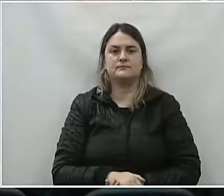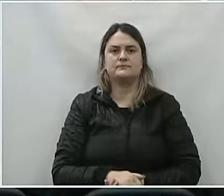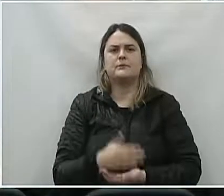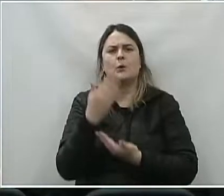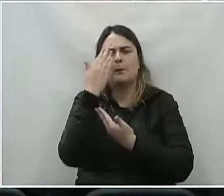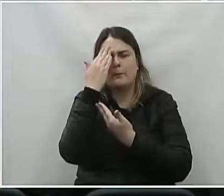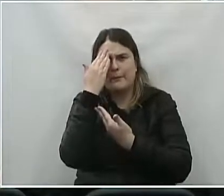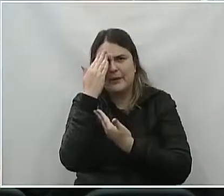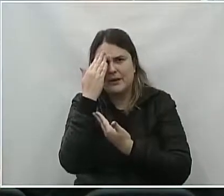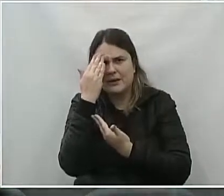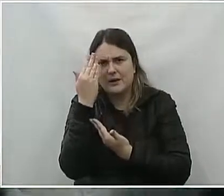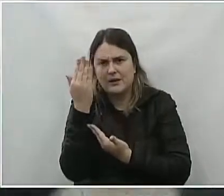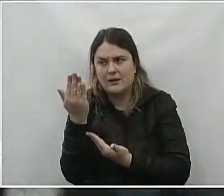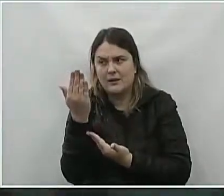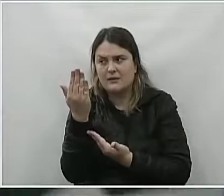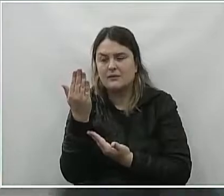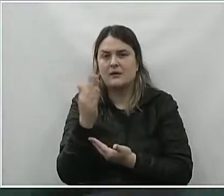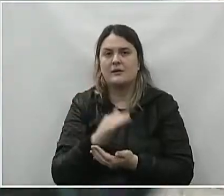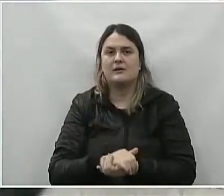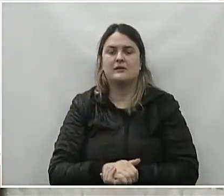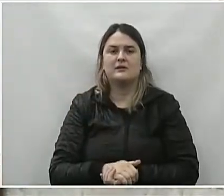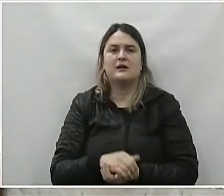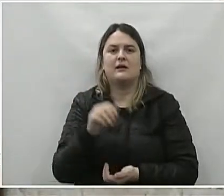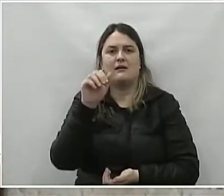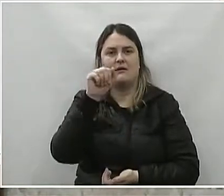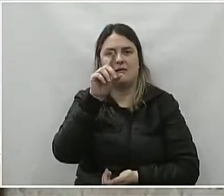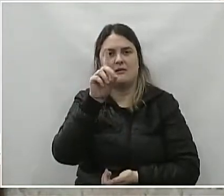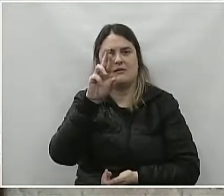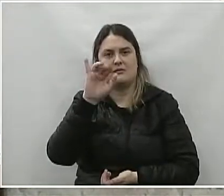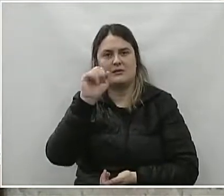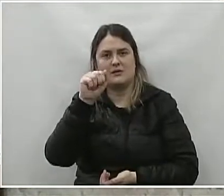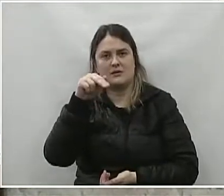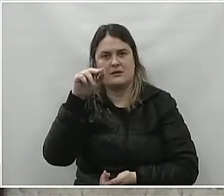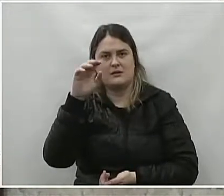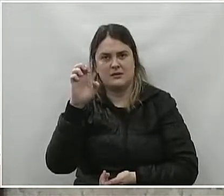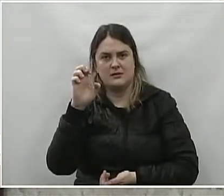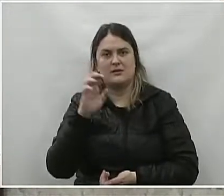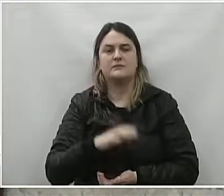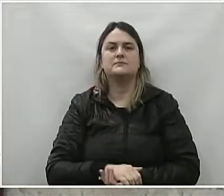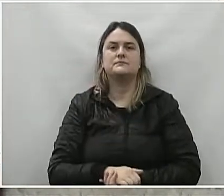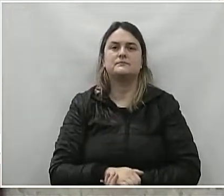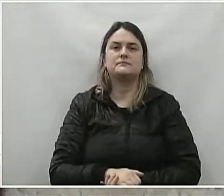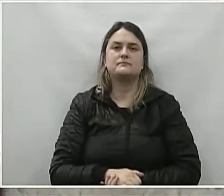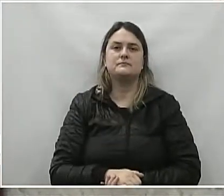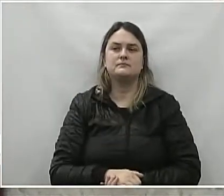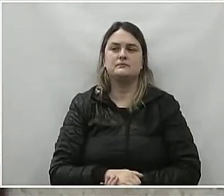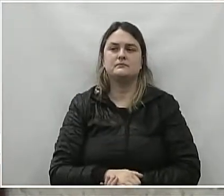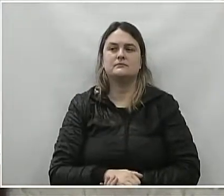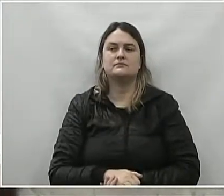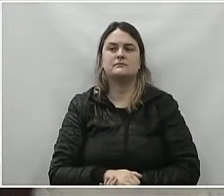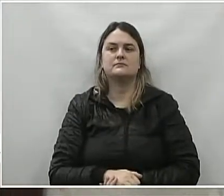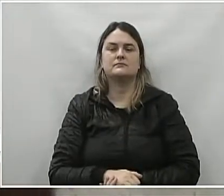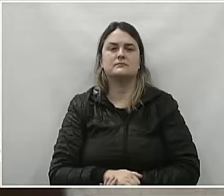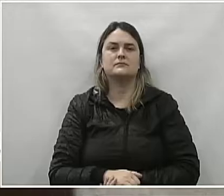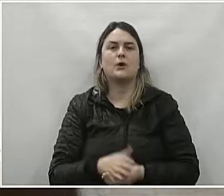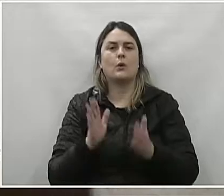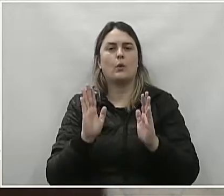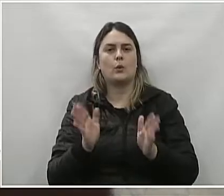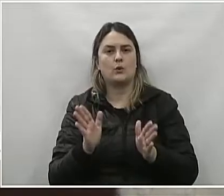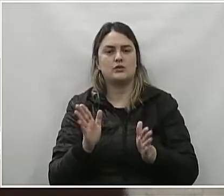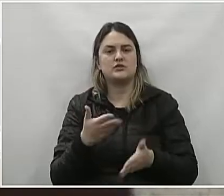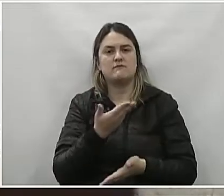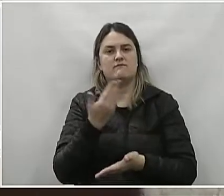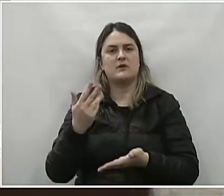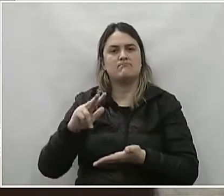Muito obrigado. A Adriana Aparecida Tonquiestes, que hoje esteve